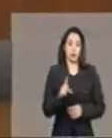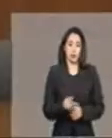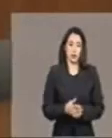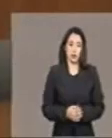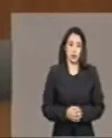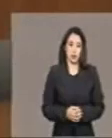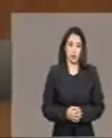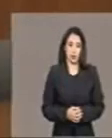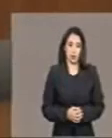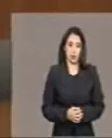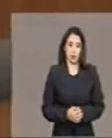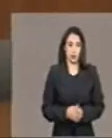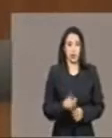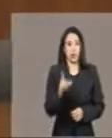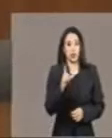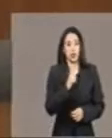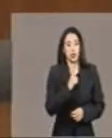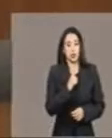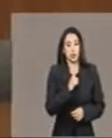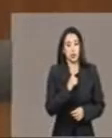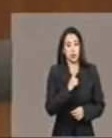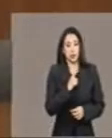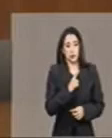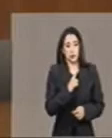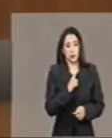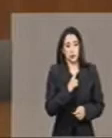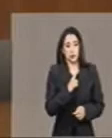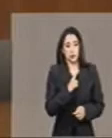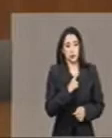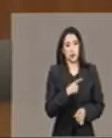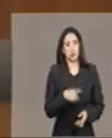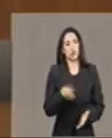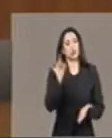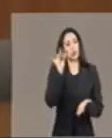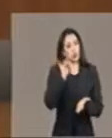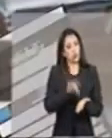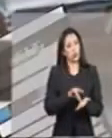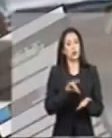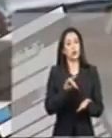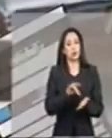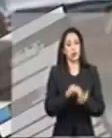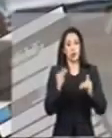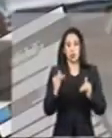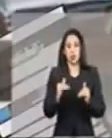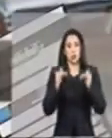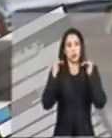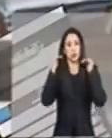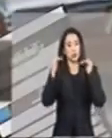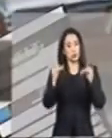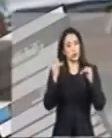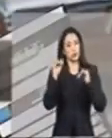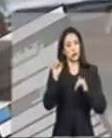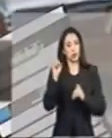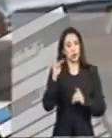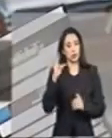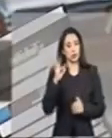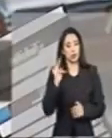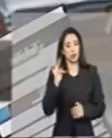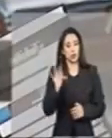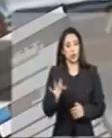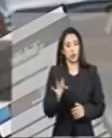para ter-se a competência do Supremo para capitanear um inquérito,